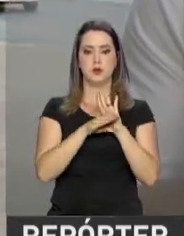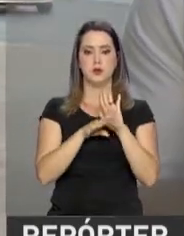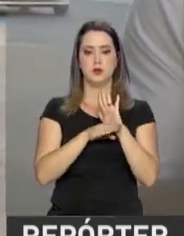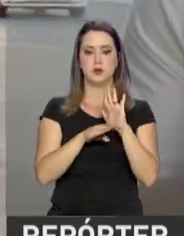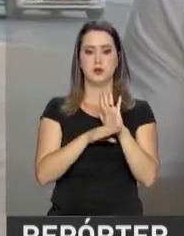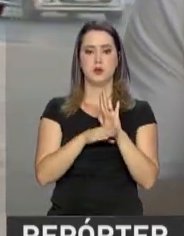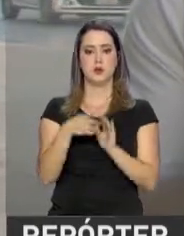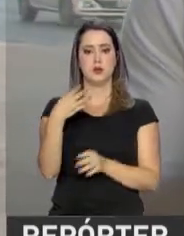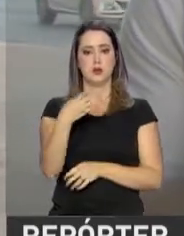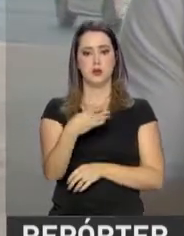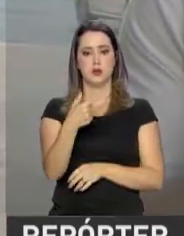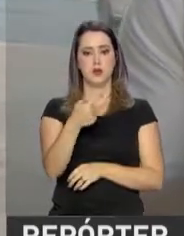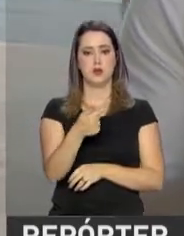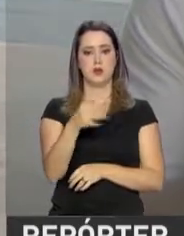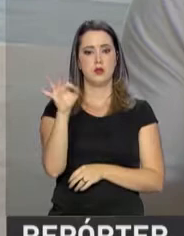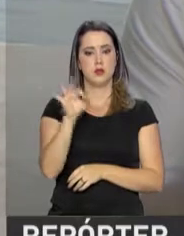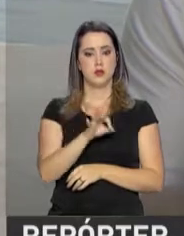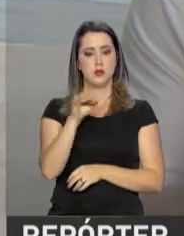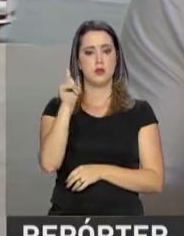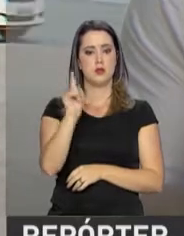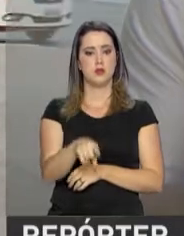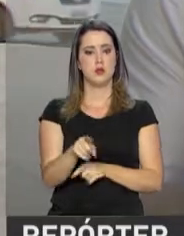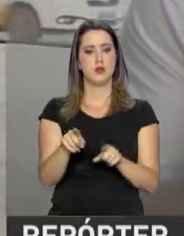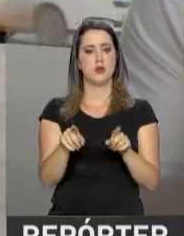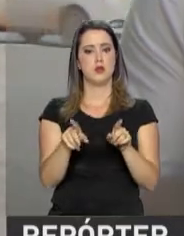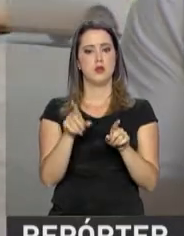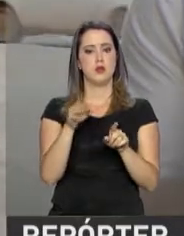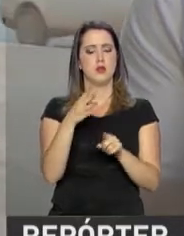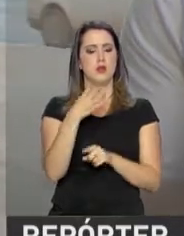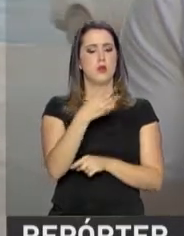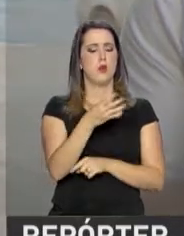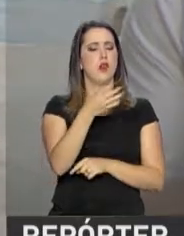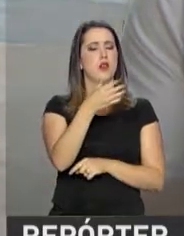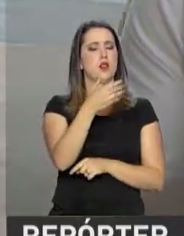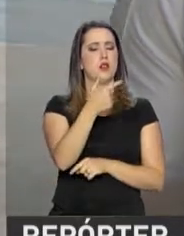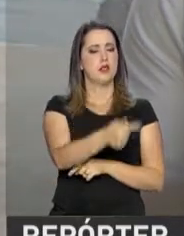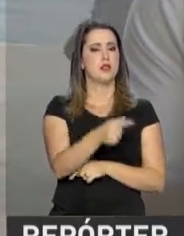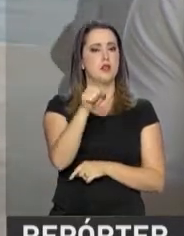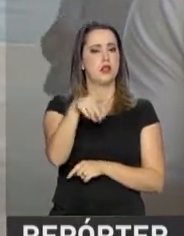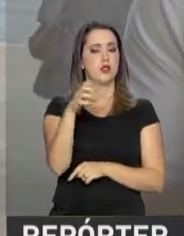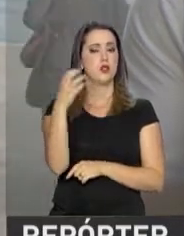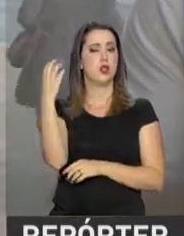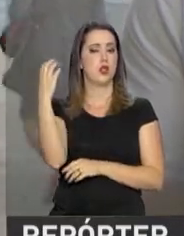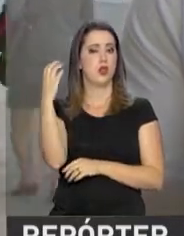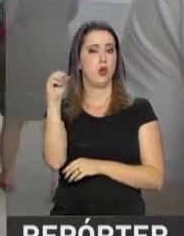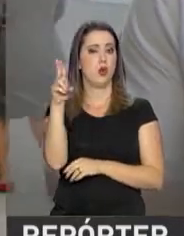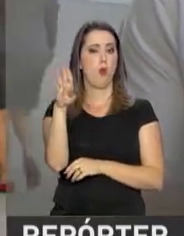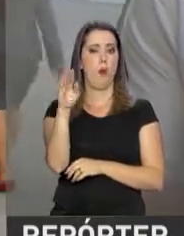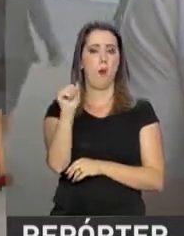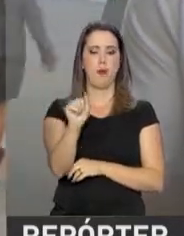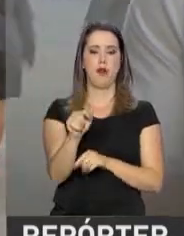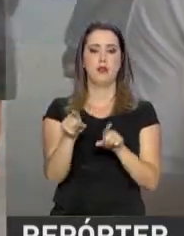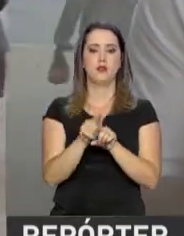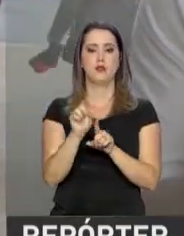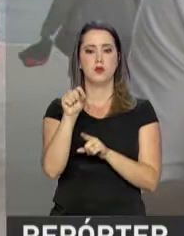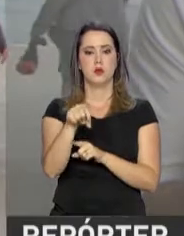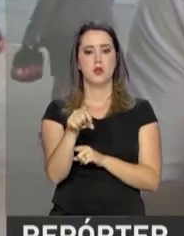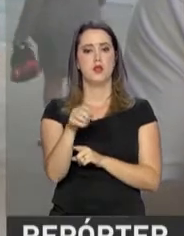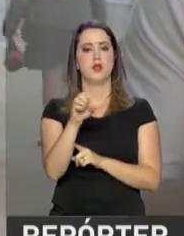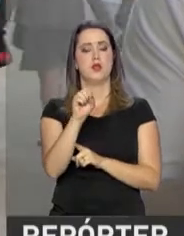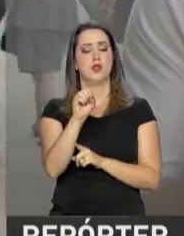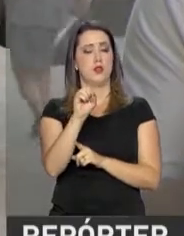47% são profissionais cubanos 46 por cento são brasileiros formados no brasil ou no exterior